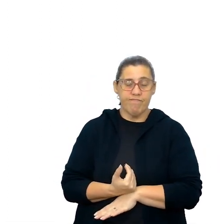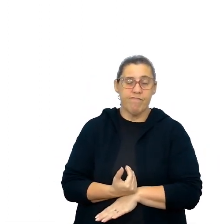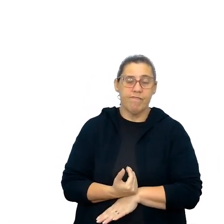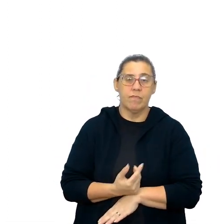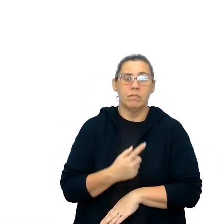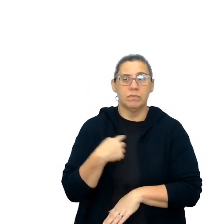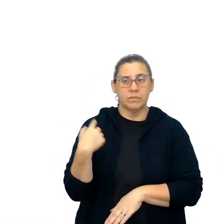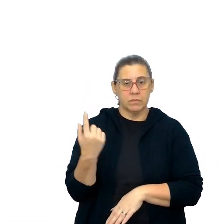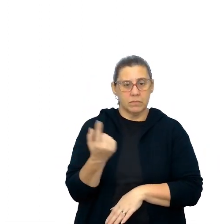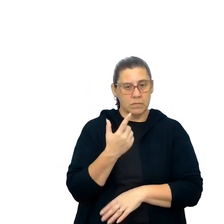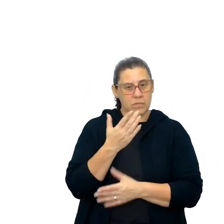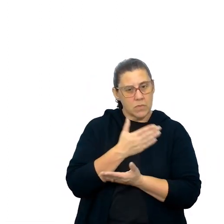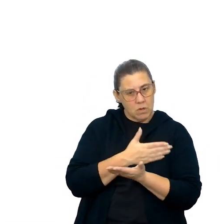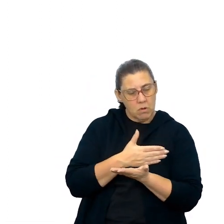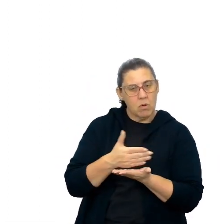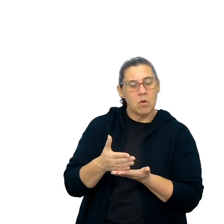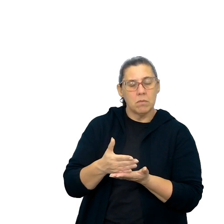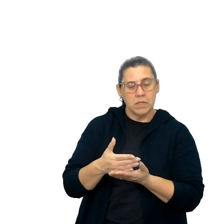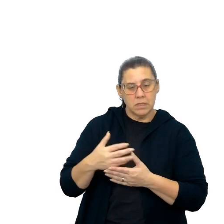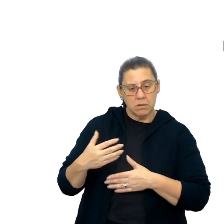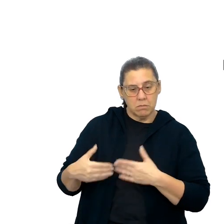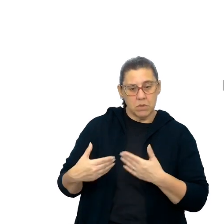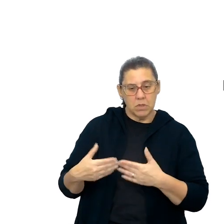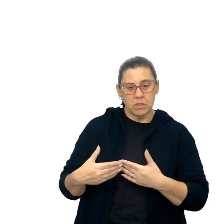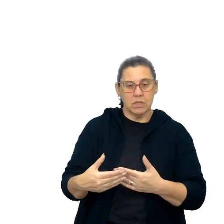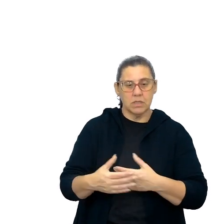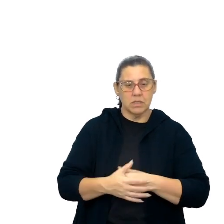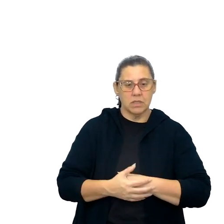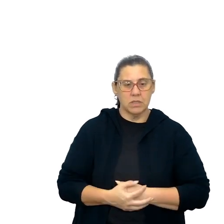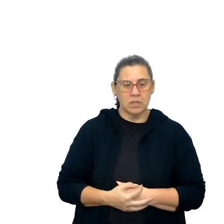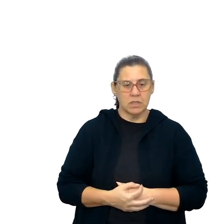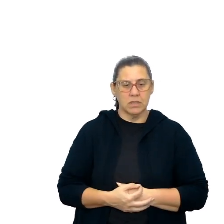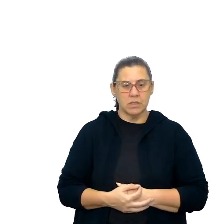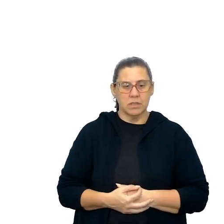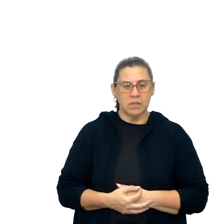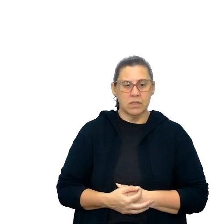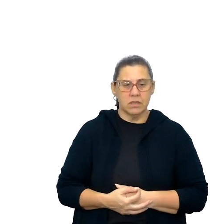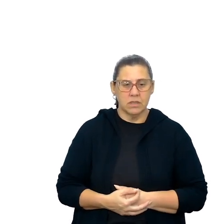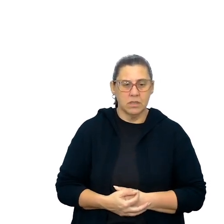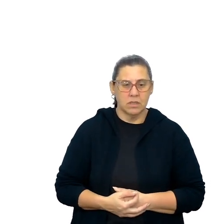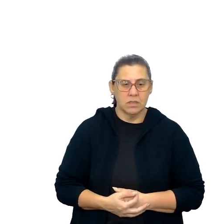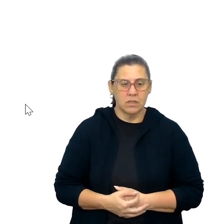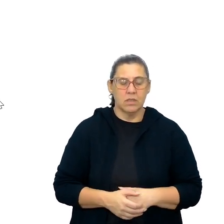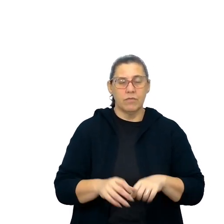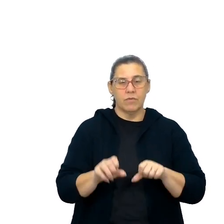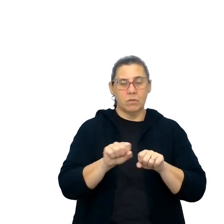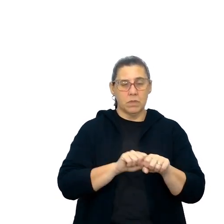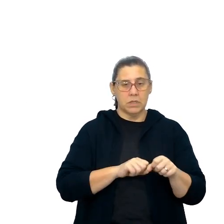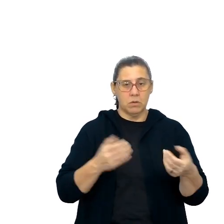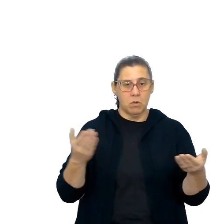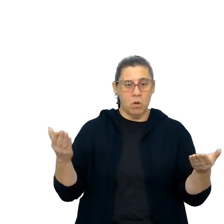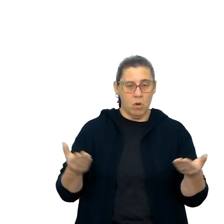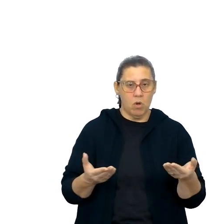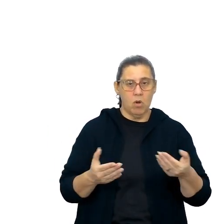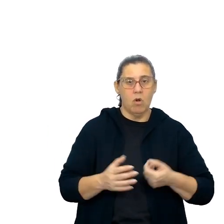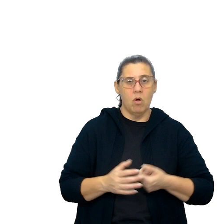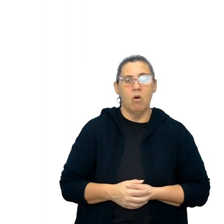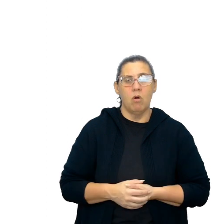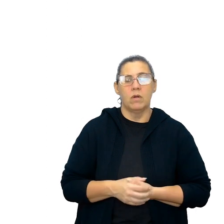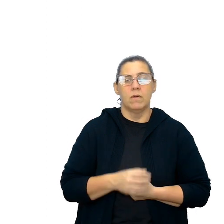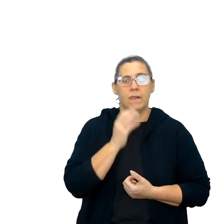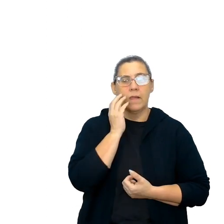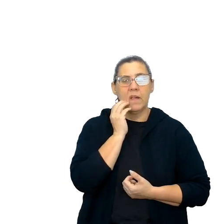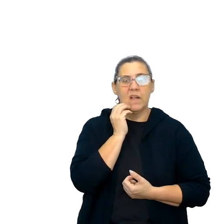nos encaminharmos para esse processo, né, de formação de hoje, né, eu